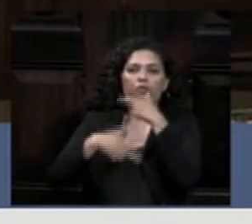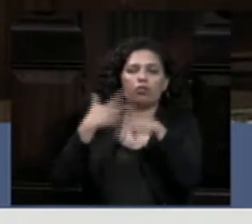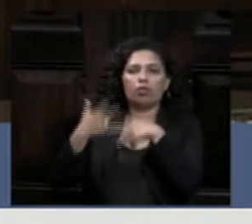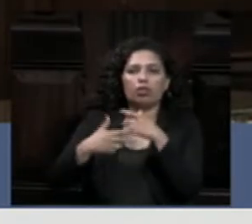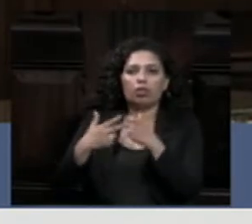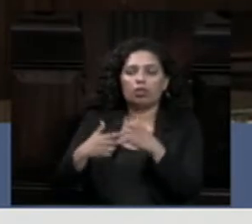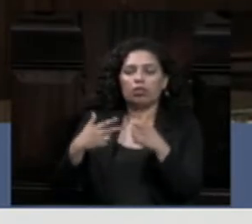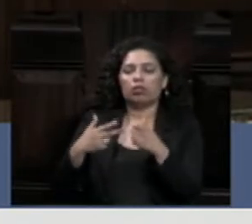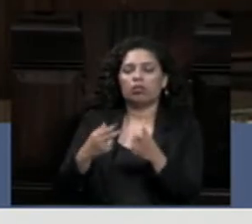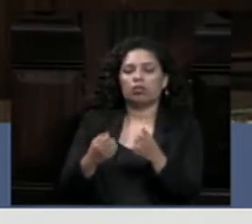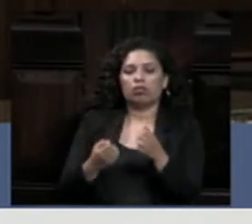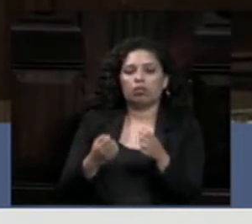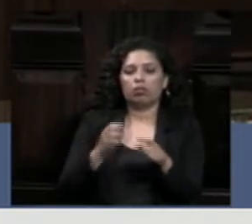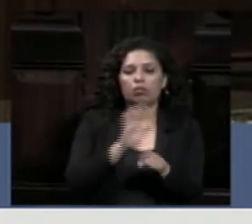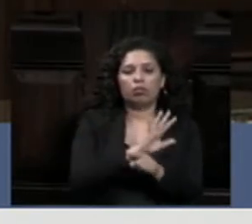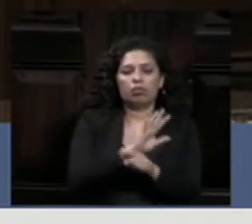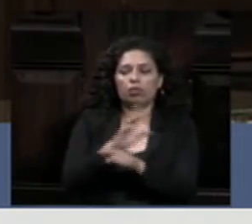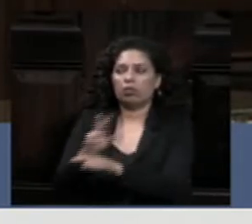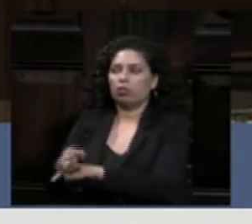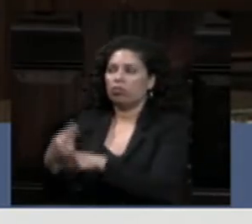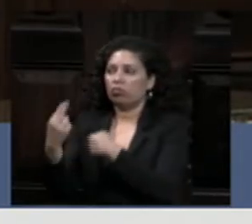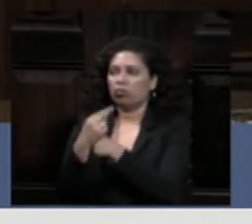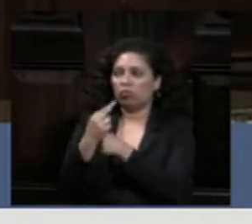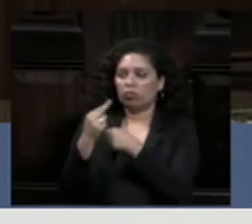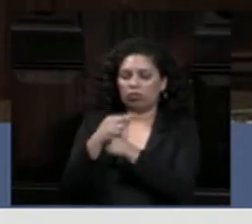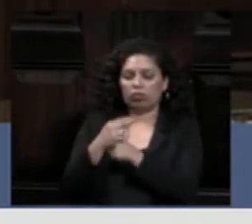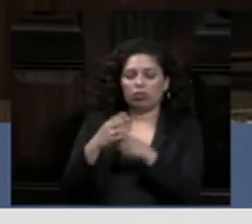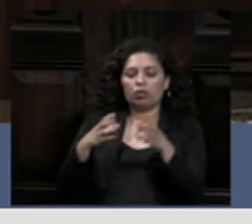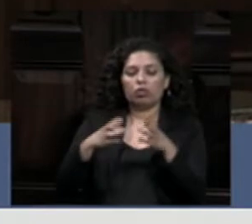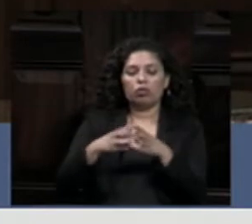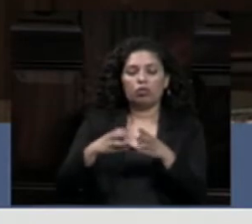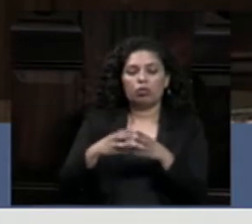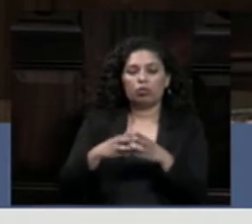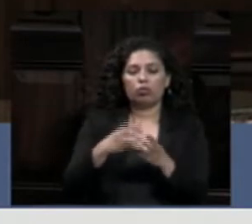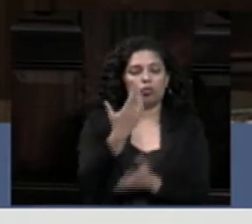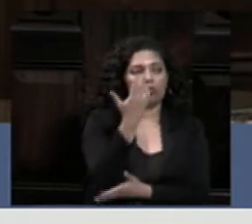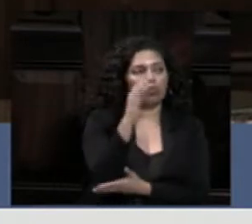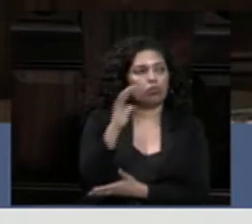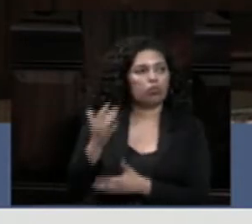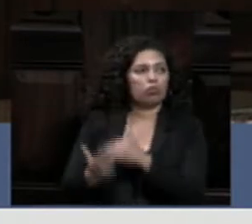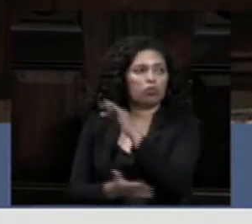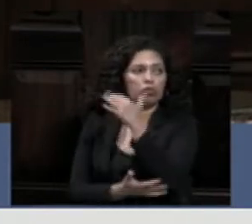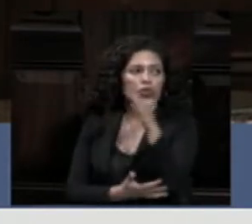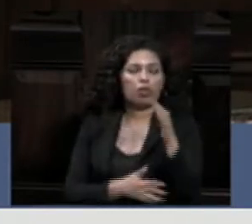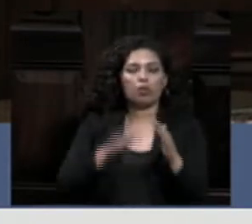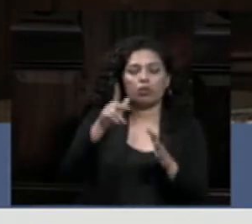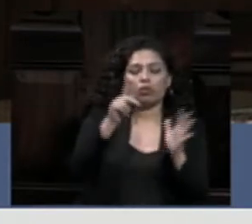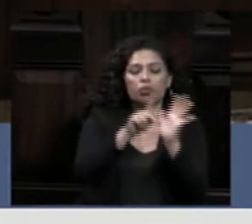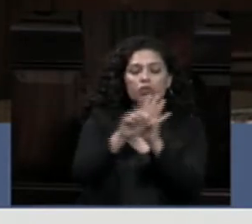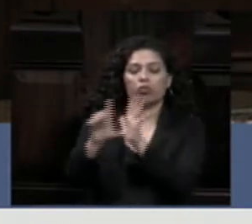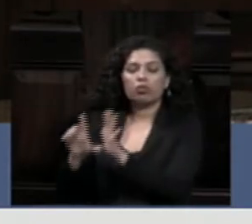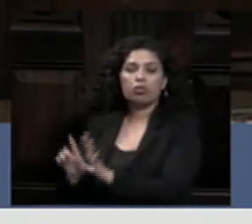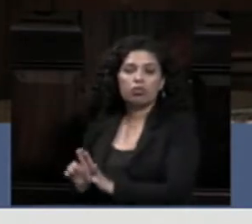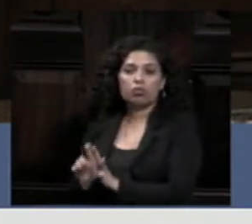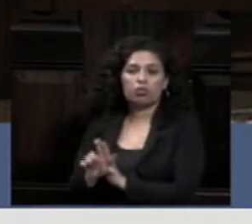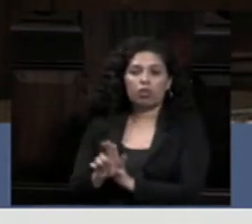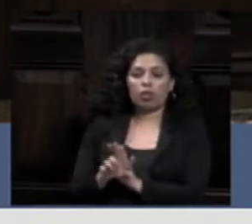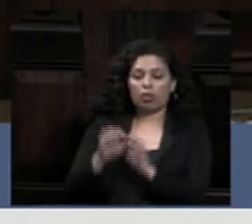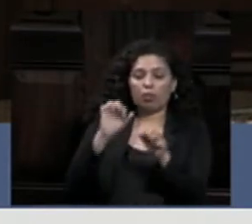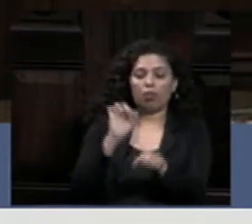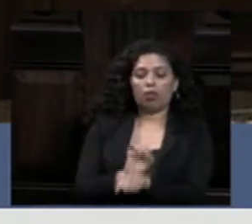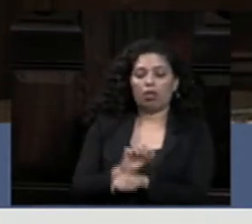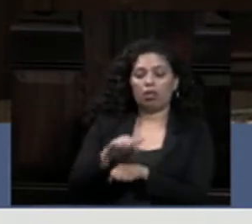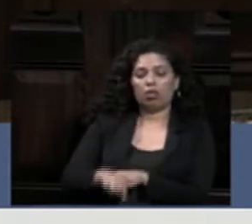os ambientalistas de Niterói de cabelo em pé. Então esse projeto nosso se arrasta. Em bom momento, eu agradeço o deputado